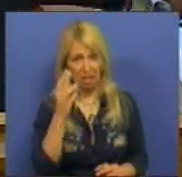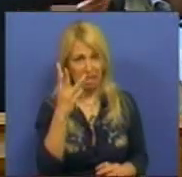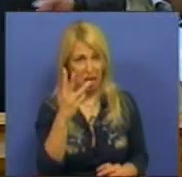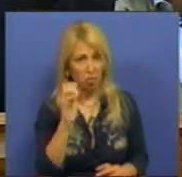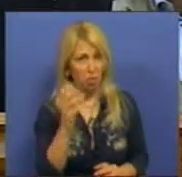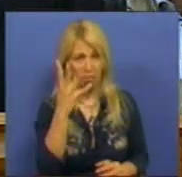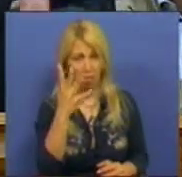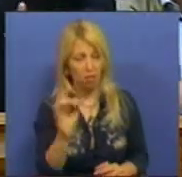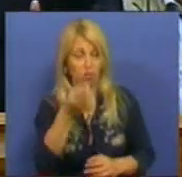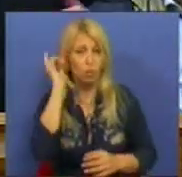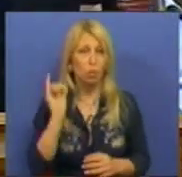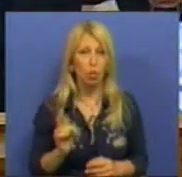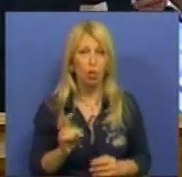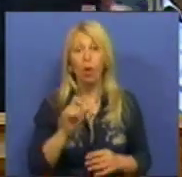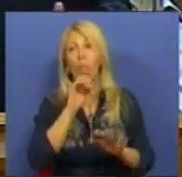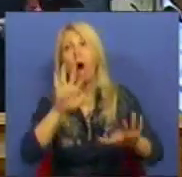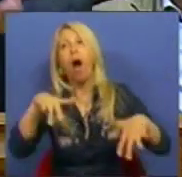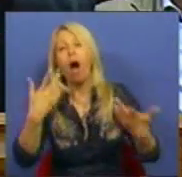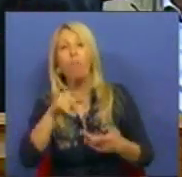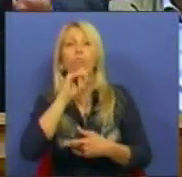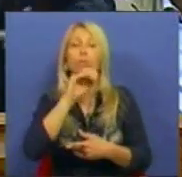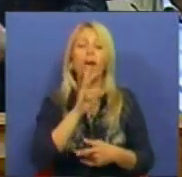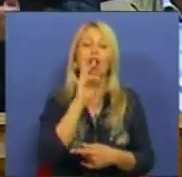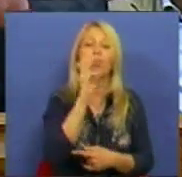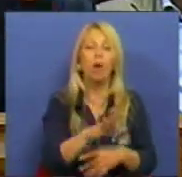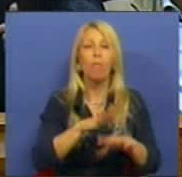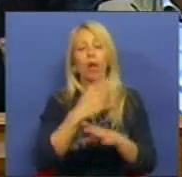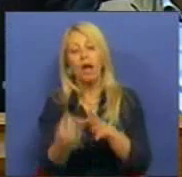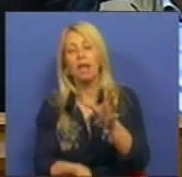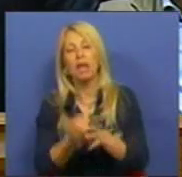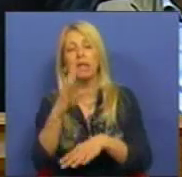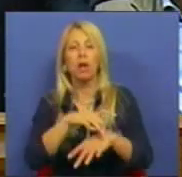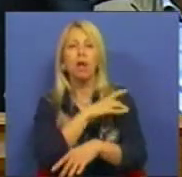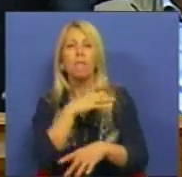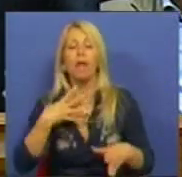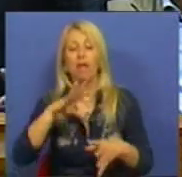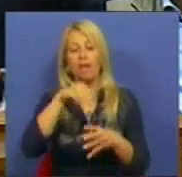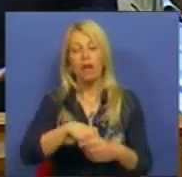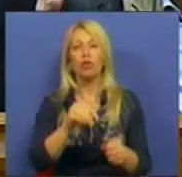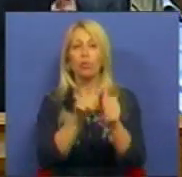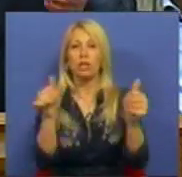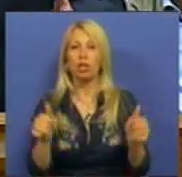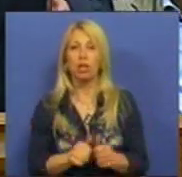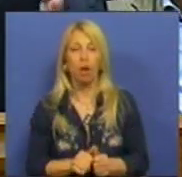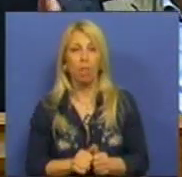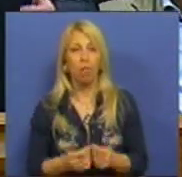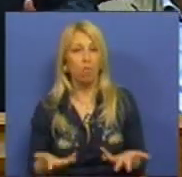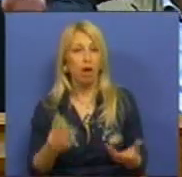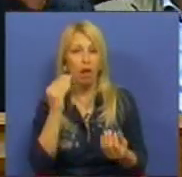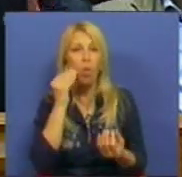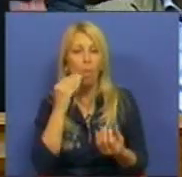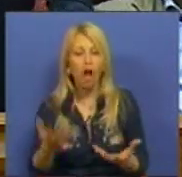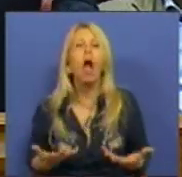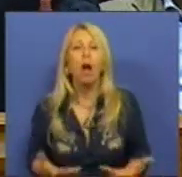4, de uma possibilidade de resposta pela criação de médicos no sistema, mas como é que agora